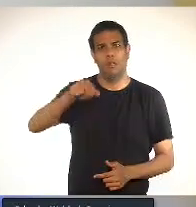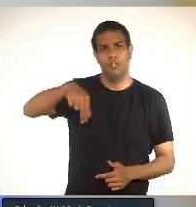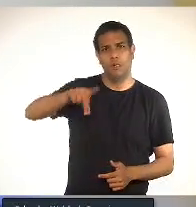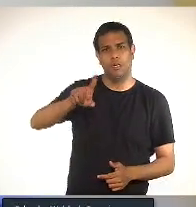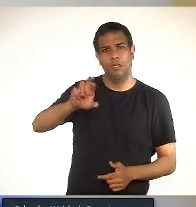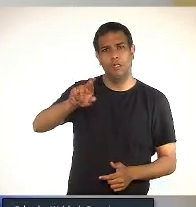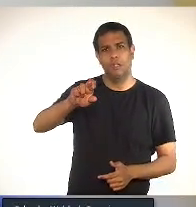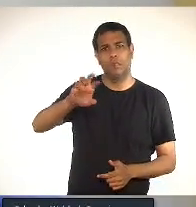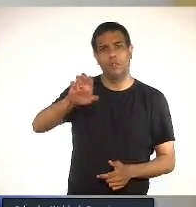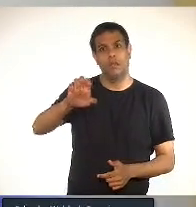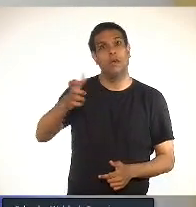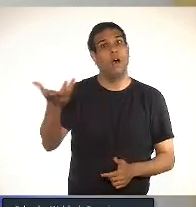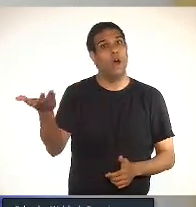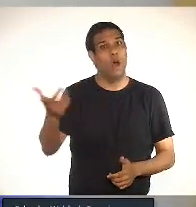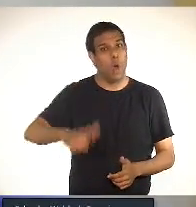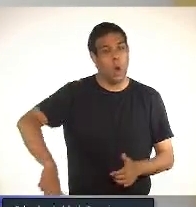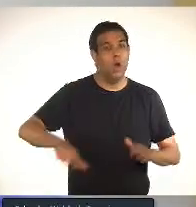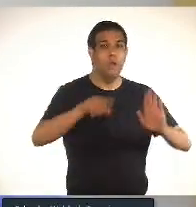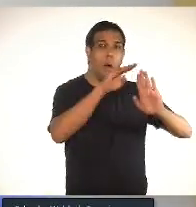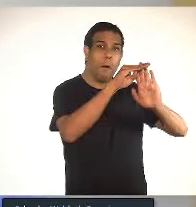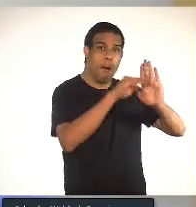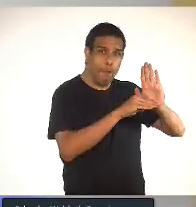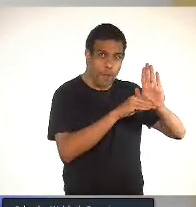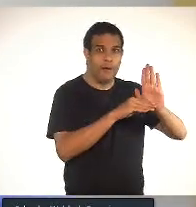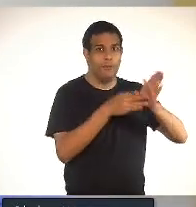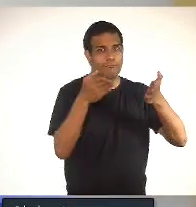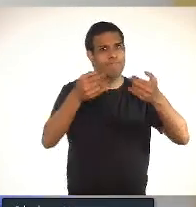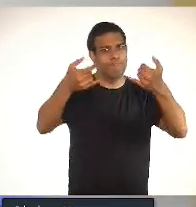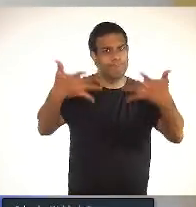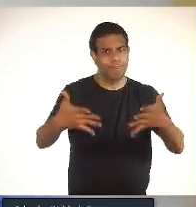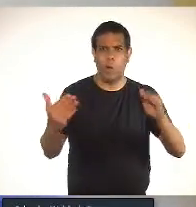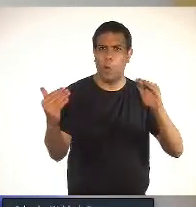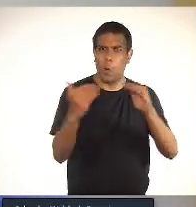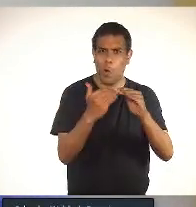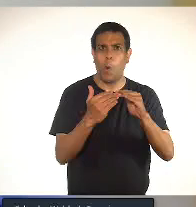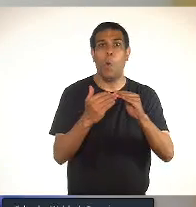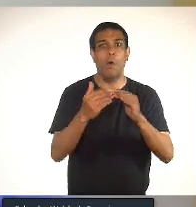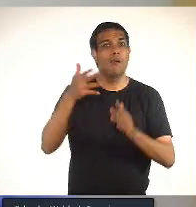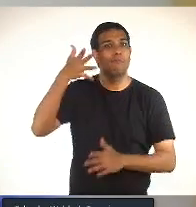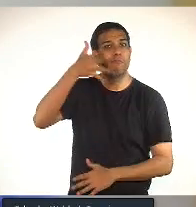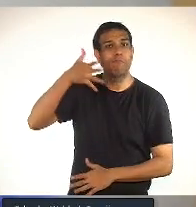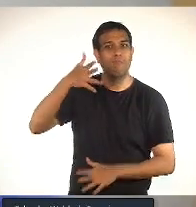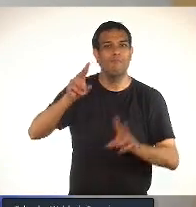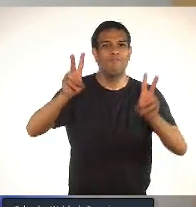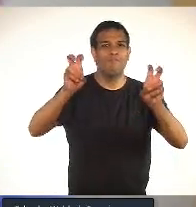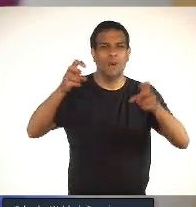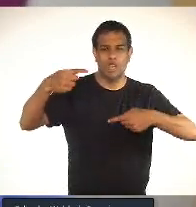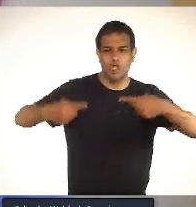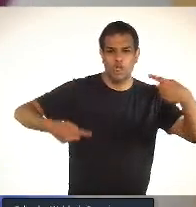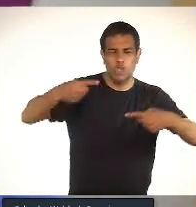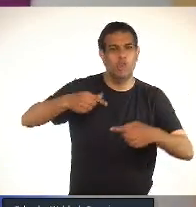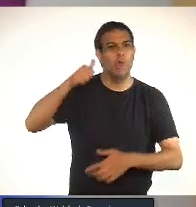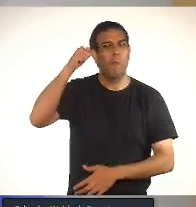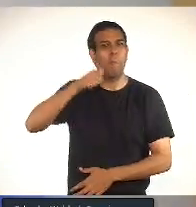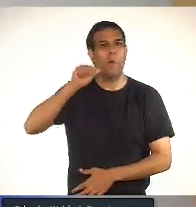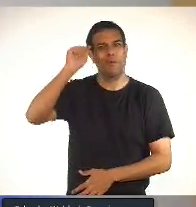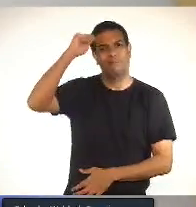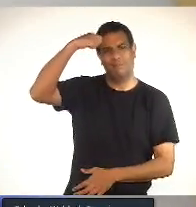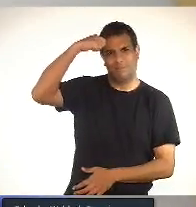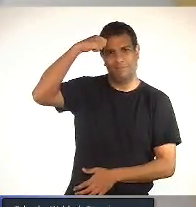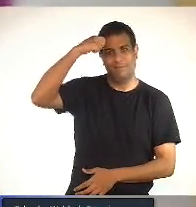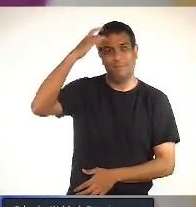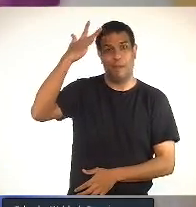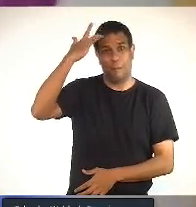nós temos uma programação orçamentária, deputada Mônica Francisco, para o Fórum de Diálogo com as Mulheres Negras da LERJ para